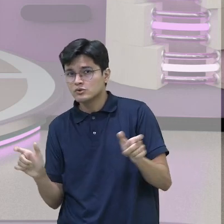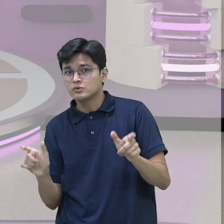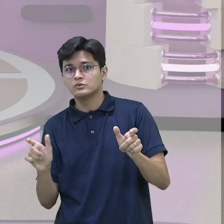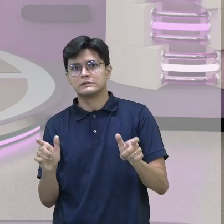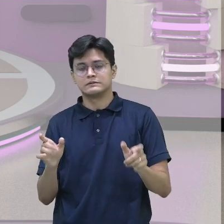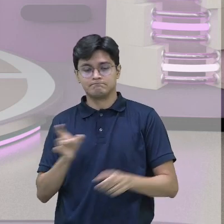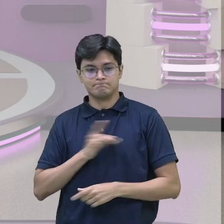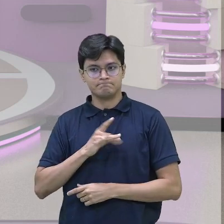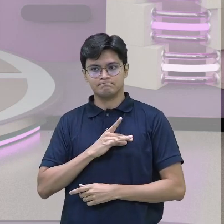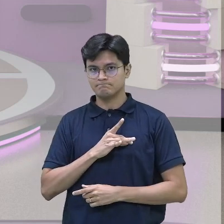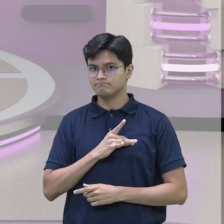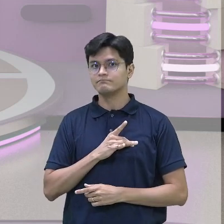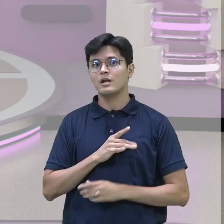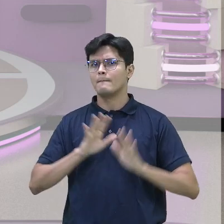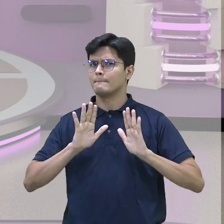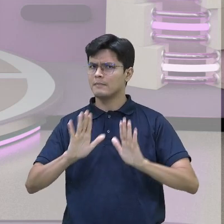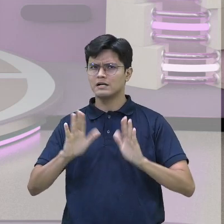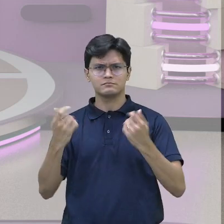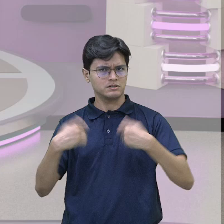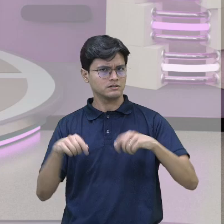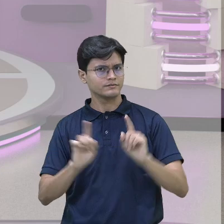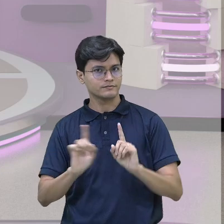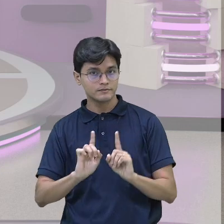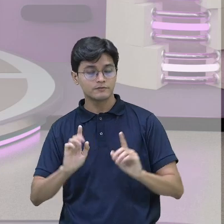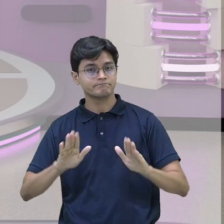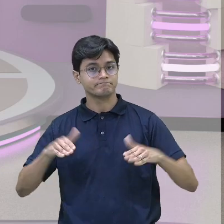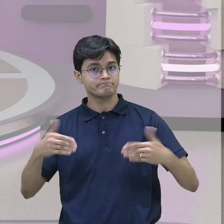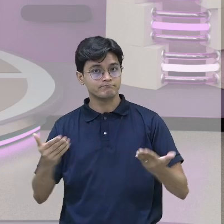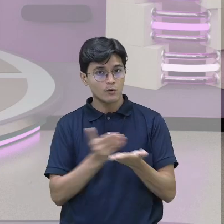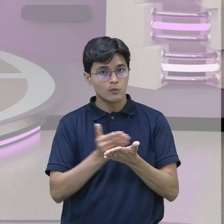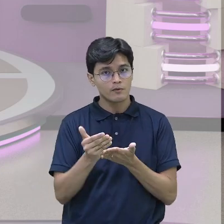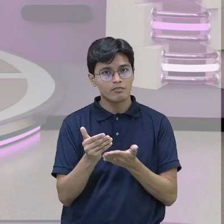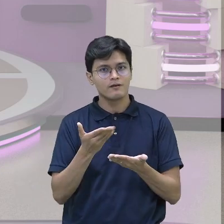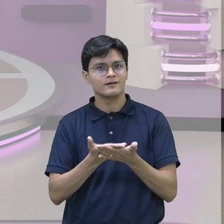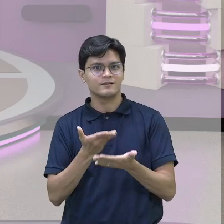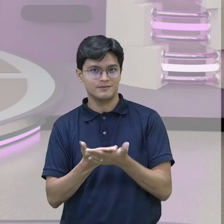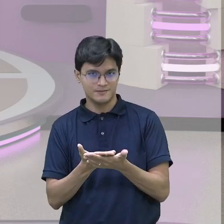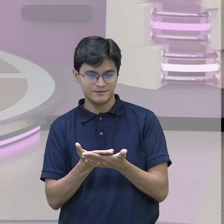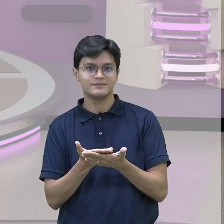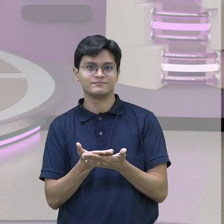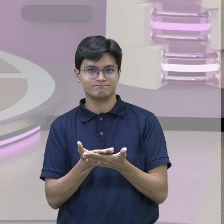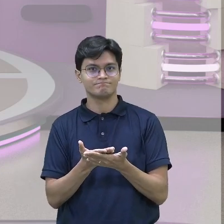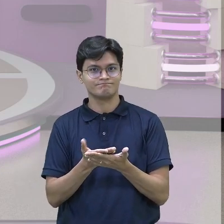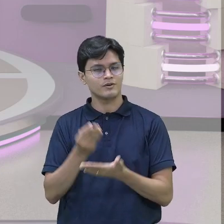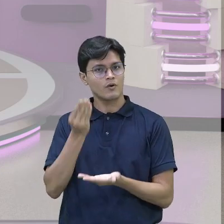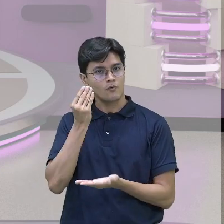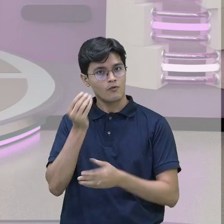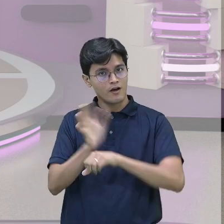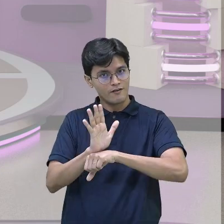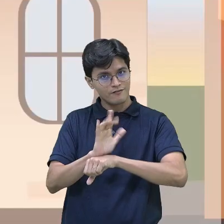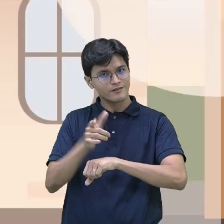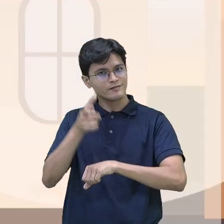ter medo, né? Então, para introduzir a nossa aula, vamos ver esse VT.